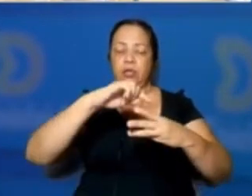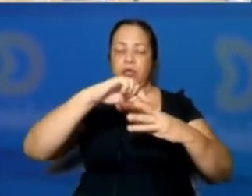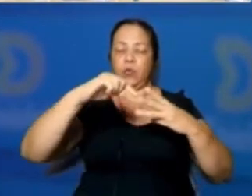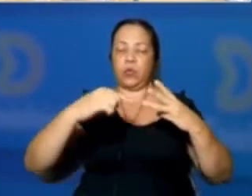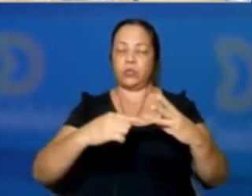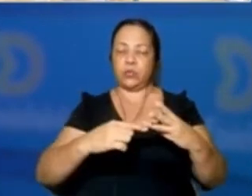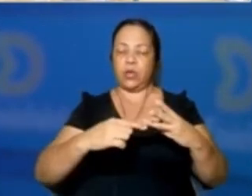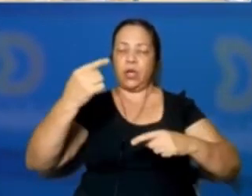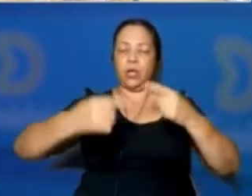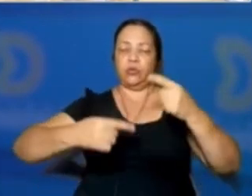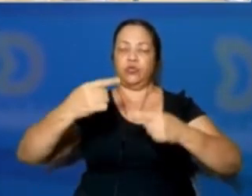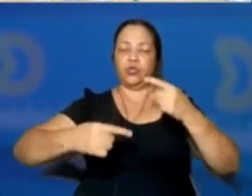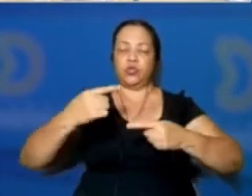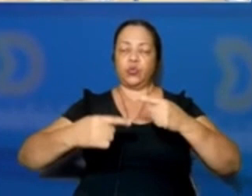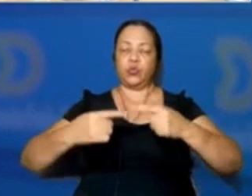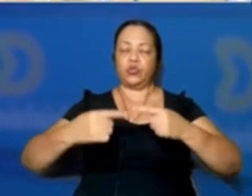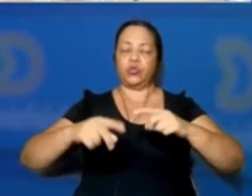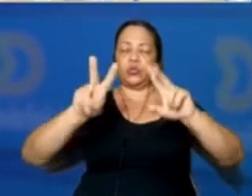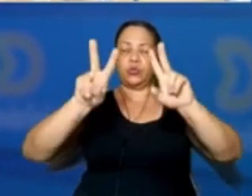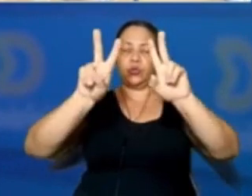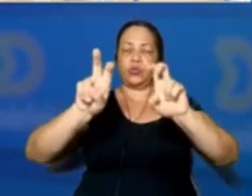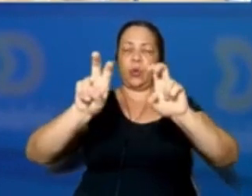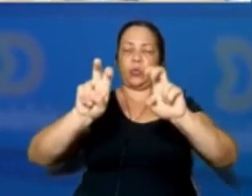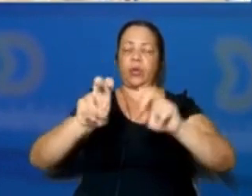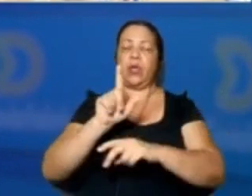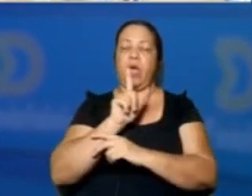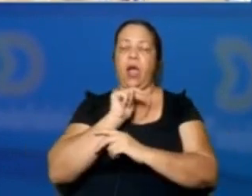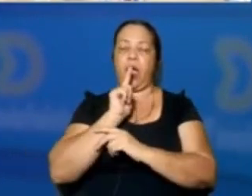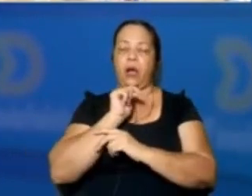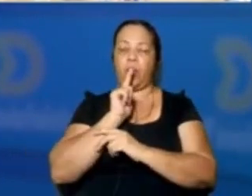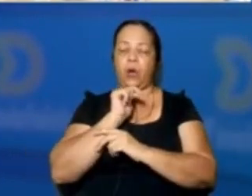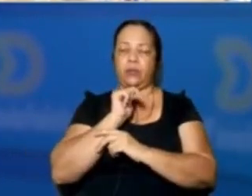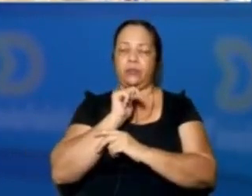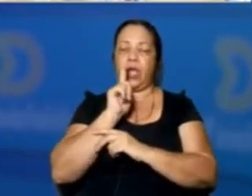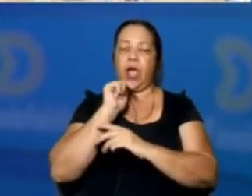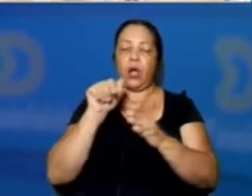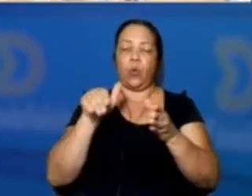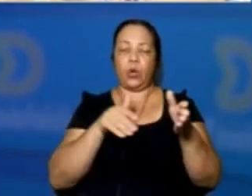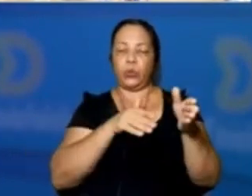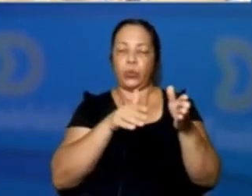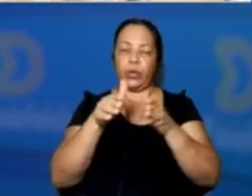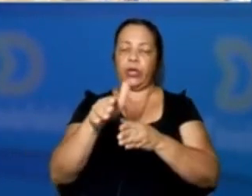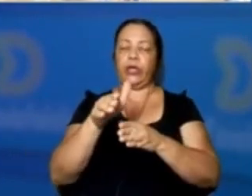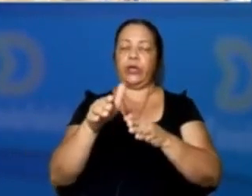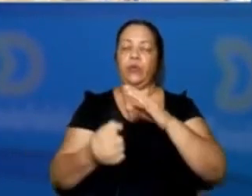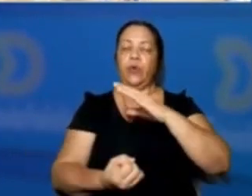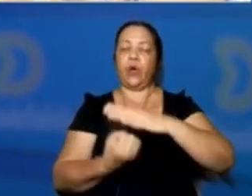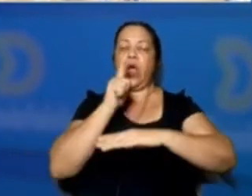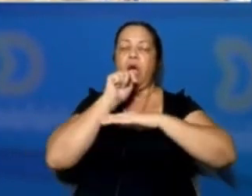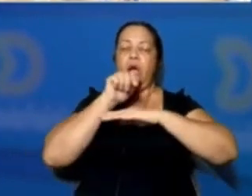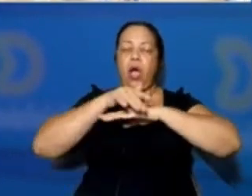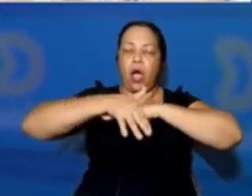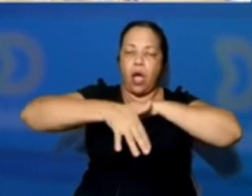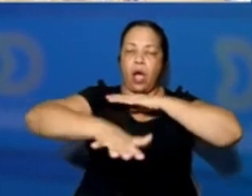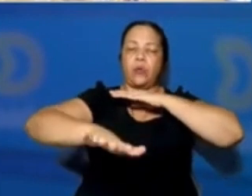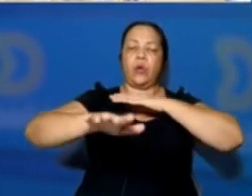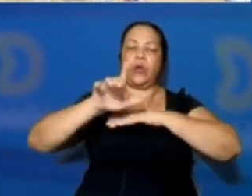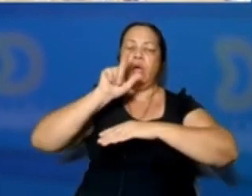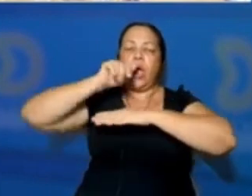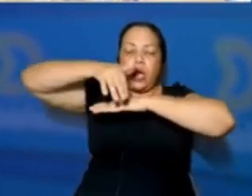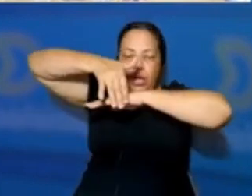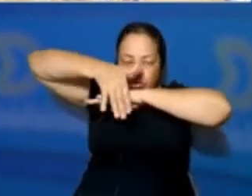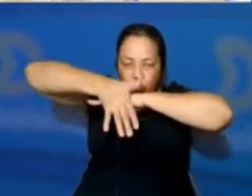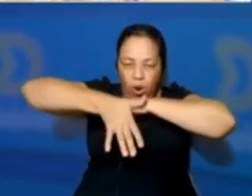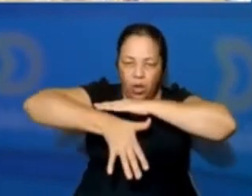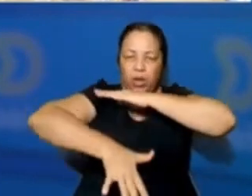discute tudo sobre água, chega muita discussão sobre água. Esse mapa está mostrando aí, só para mostrando